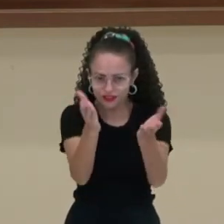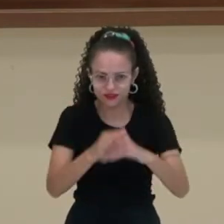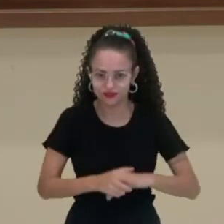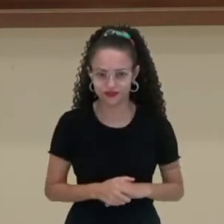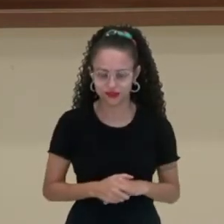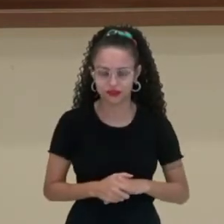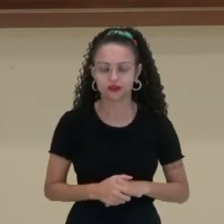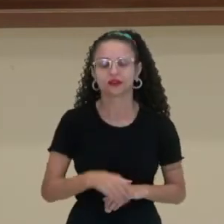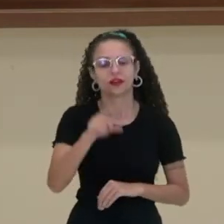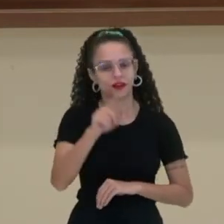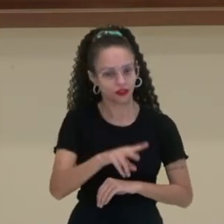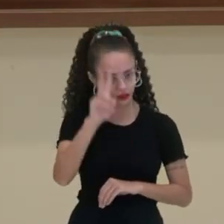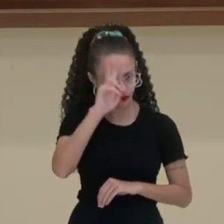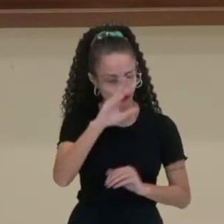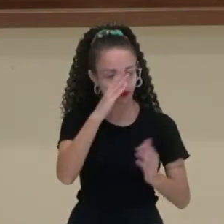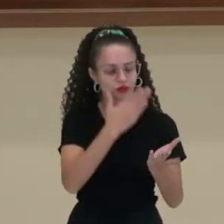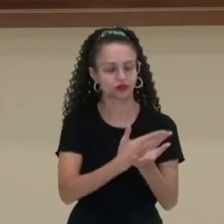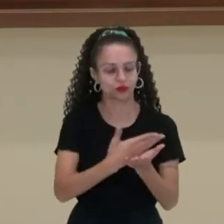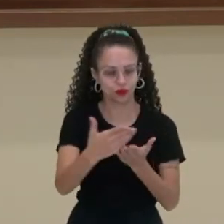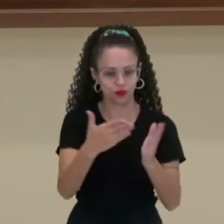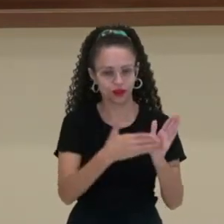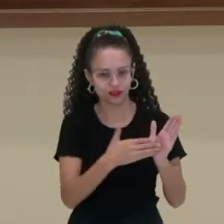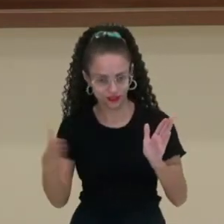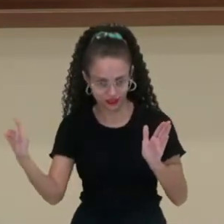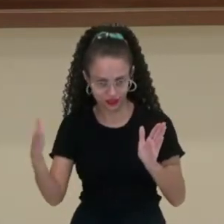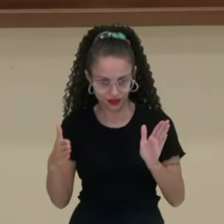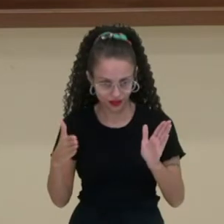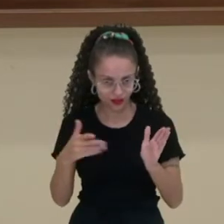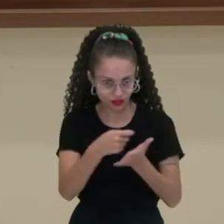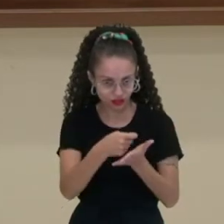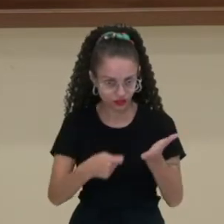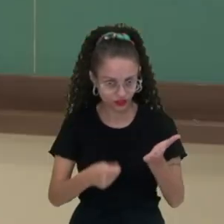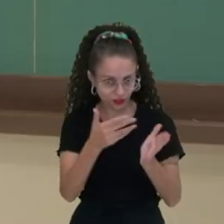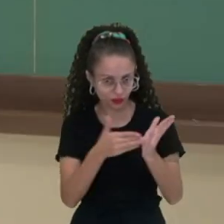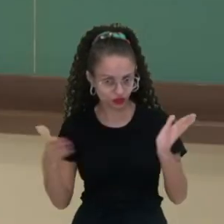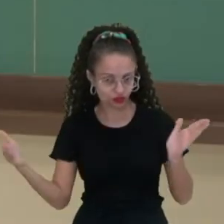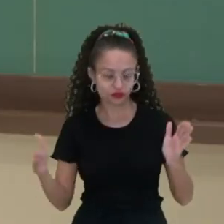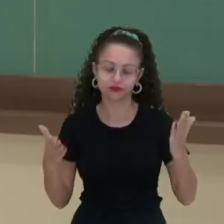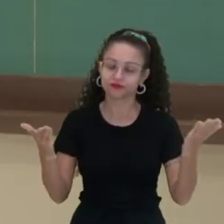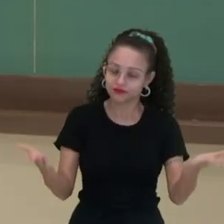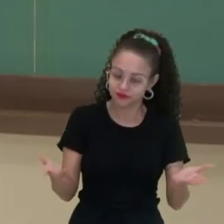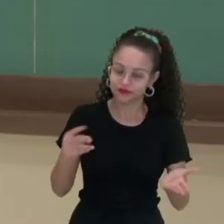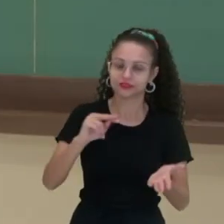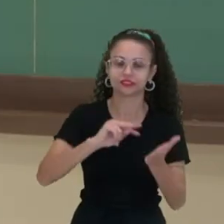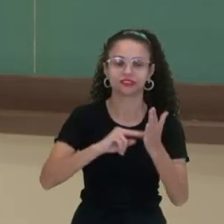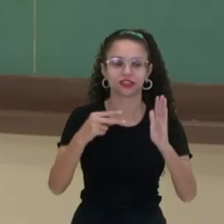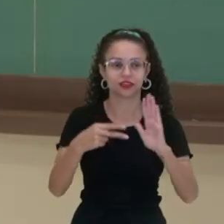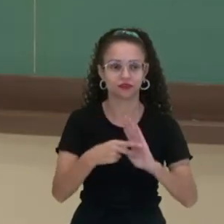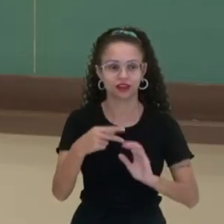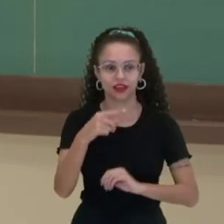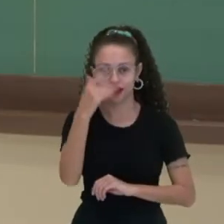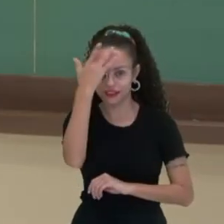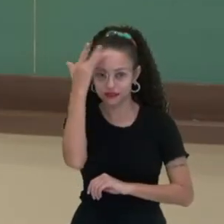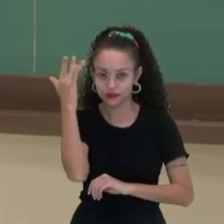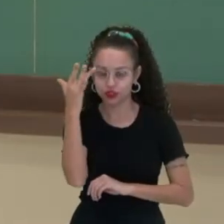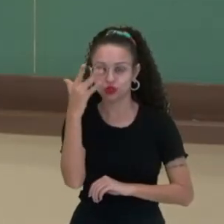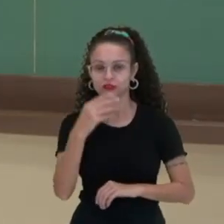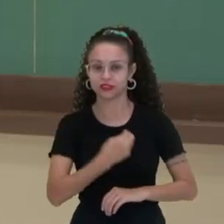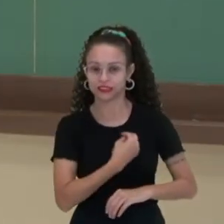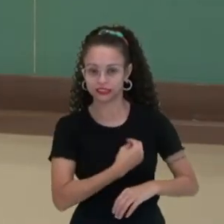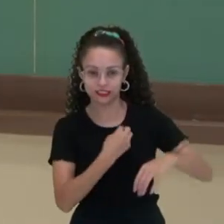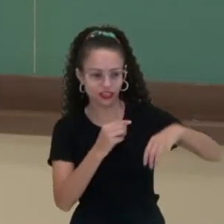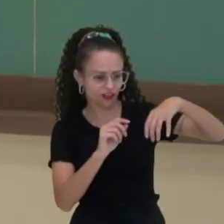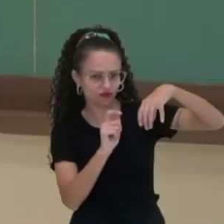Aí a história começa a partir da escrita? Então significa que aquelas pessoas nas cavernas que